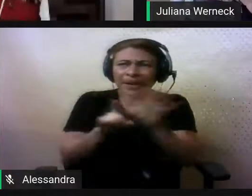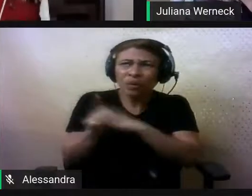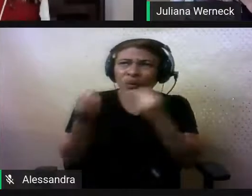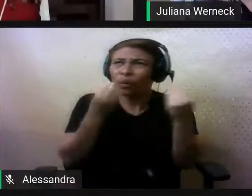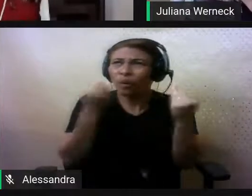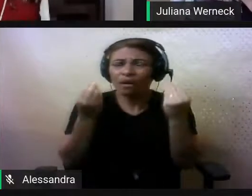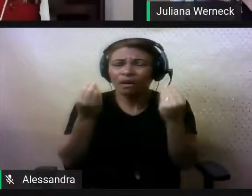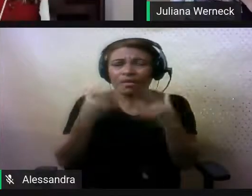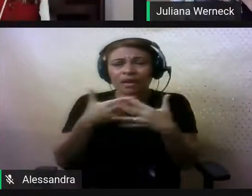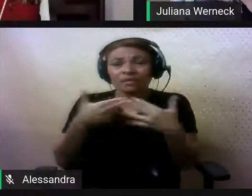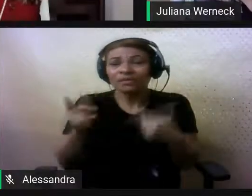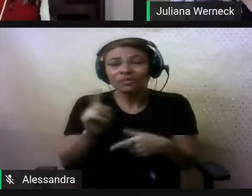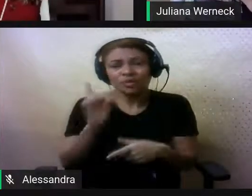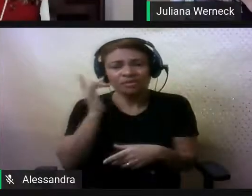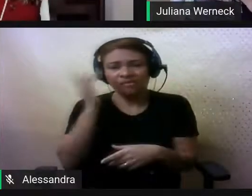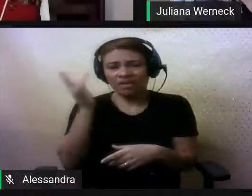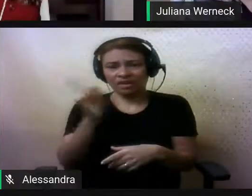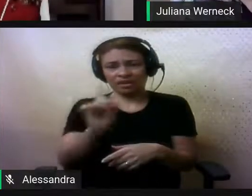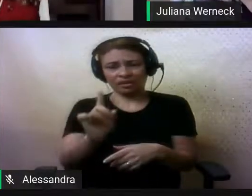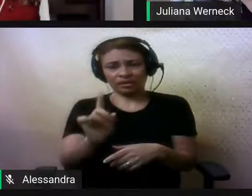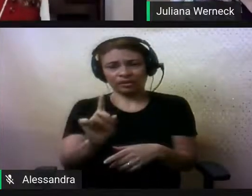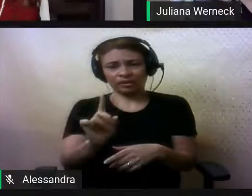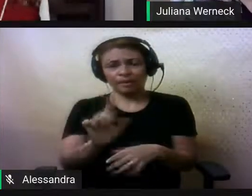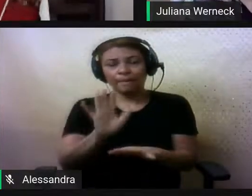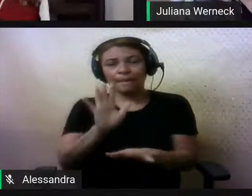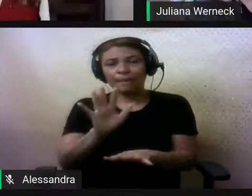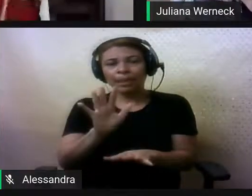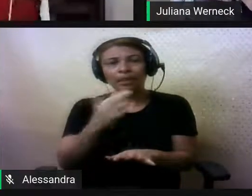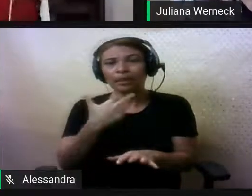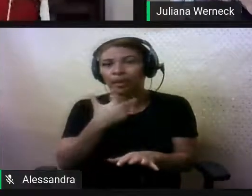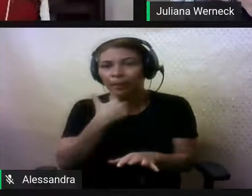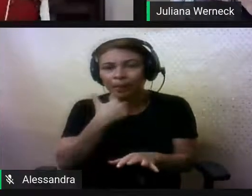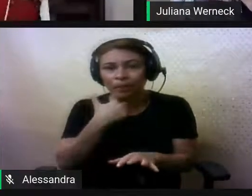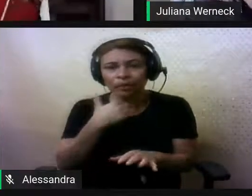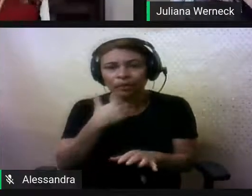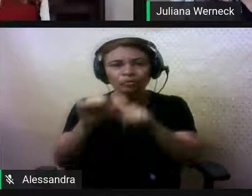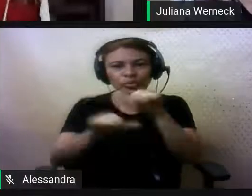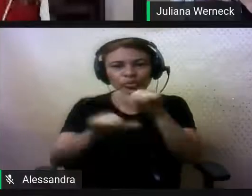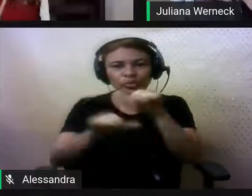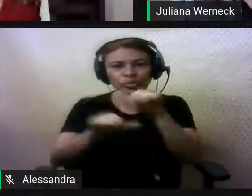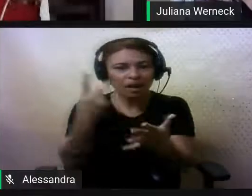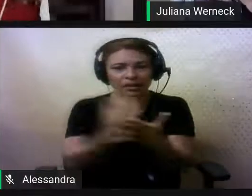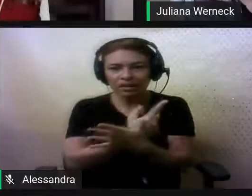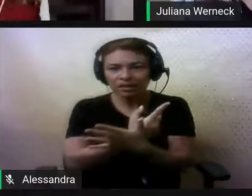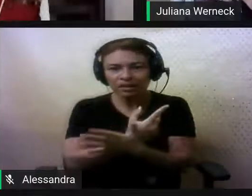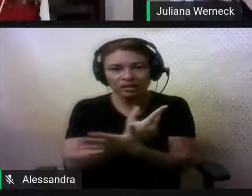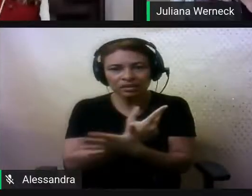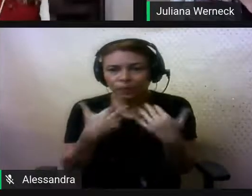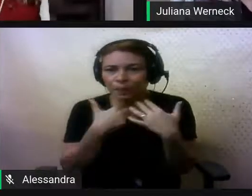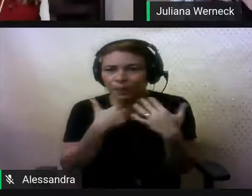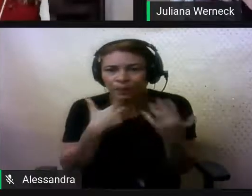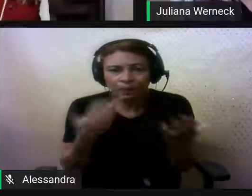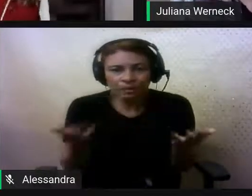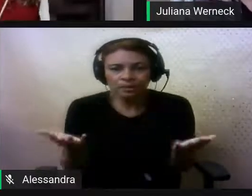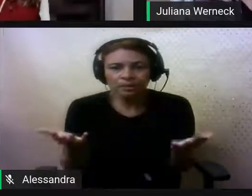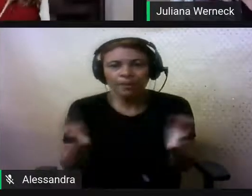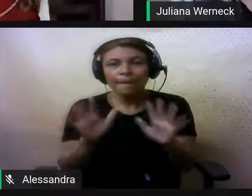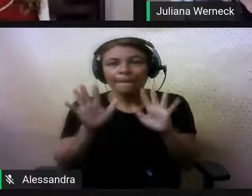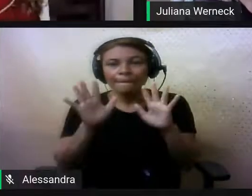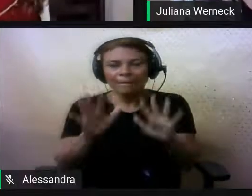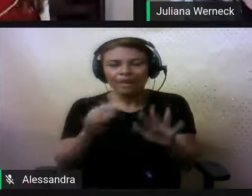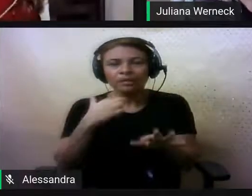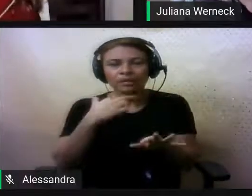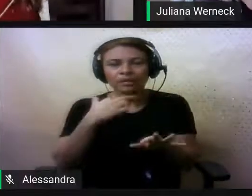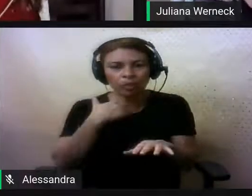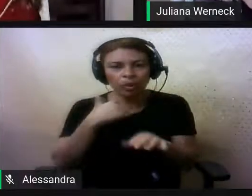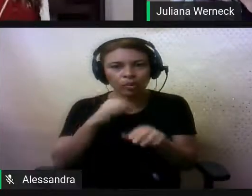são fáceis. Só que eu não posso mudar o que aconteceu. Eu não posso mudar o que aconteceu. Mas eu posso mudar a maneira como